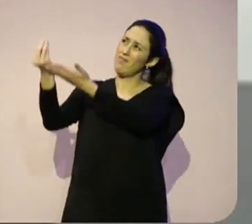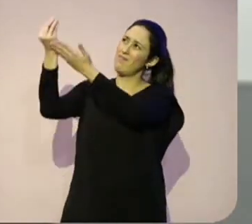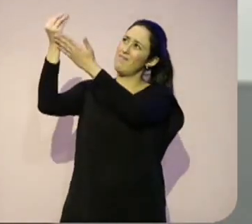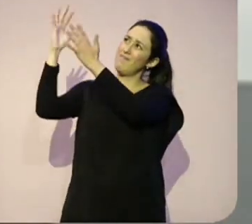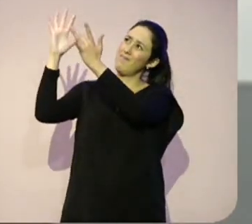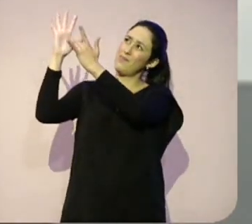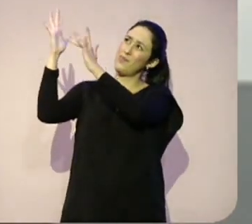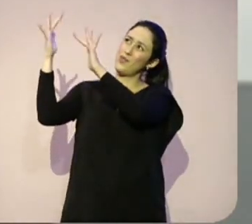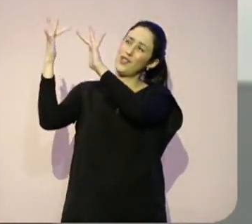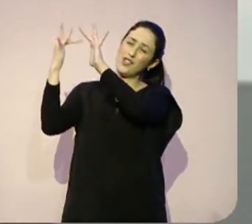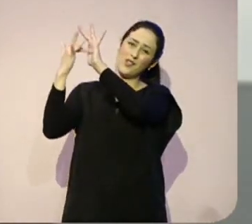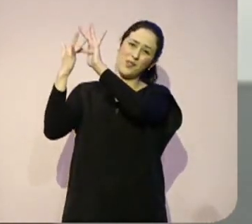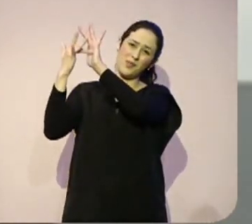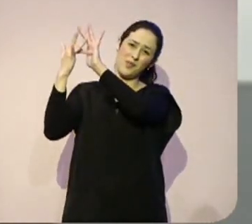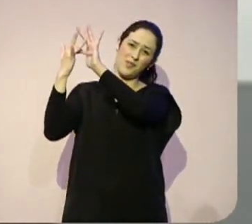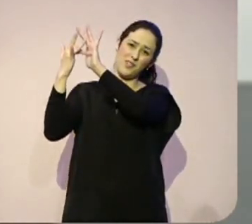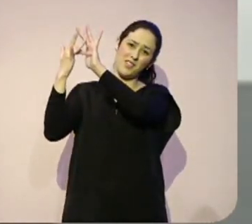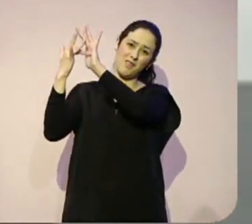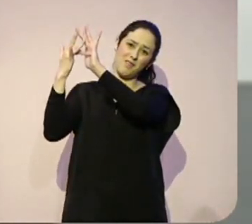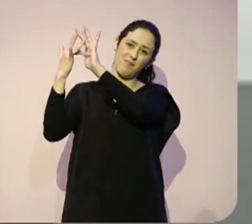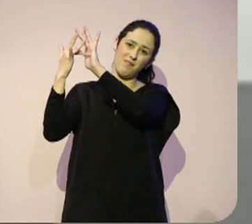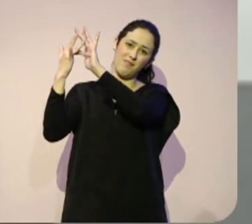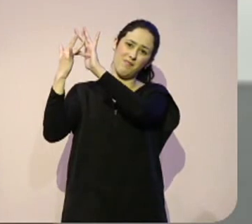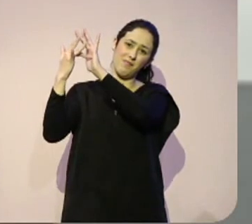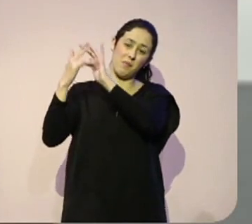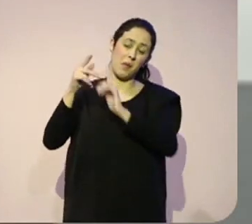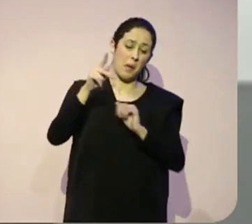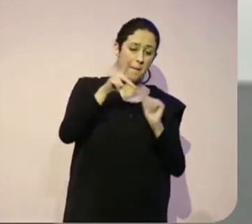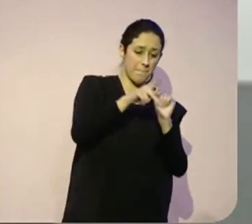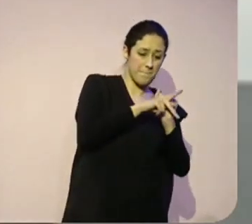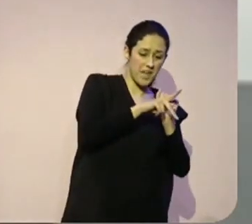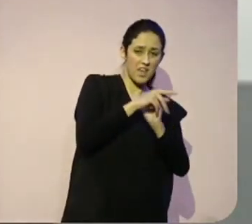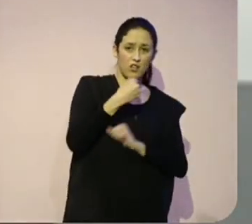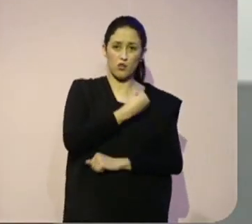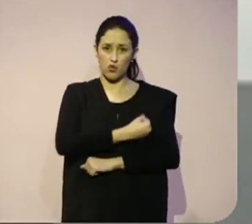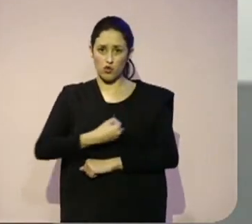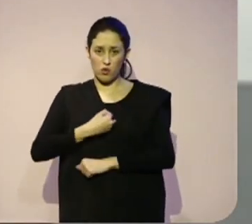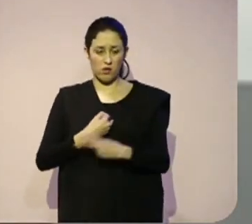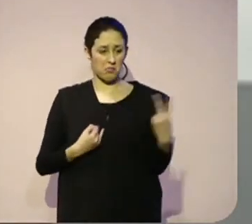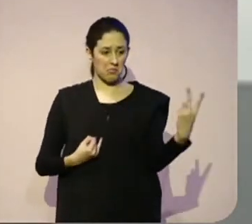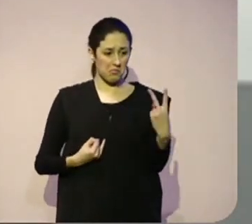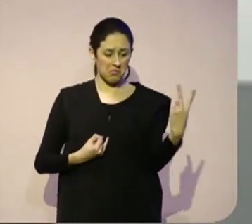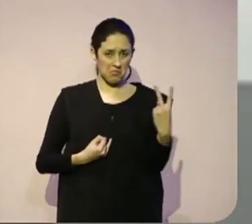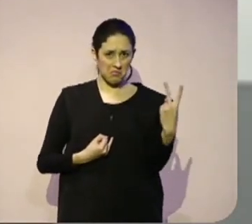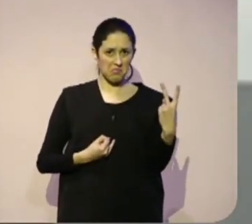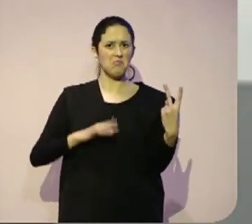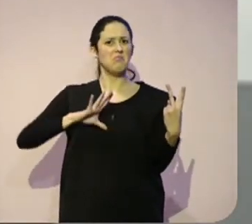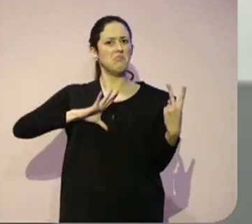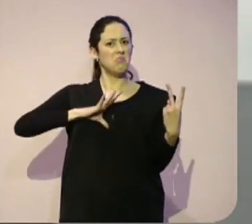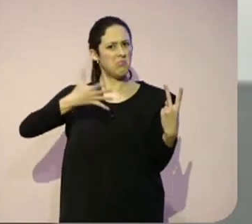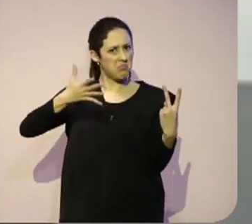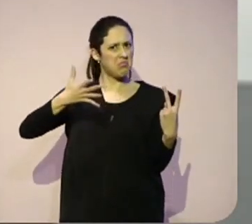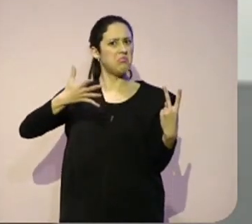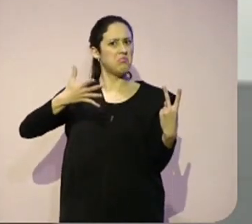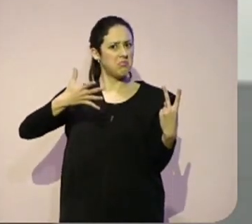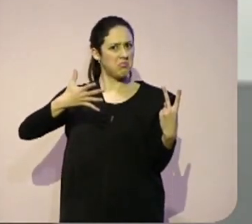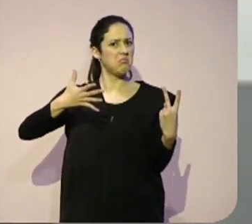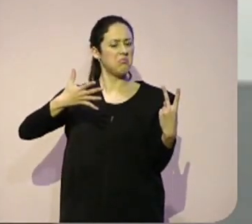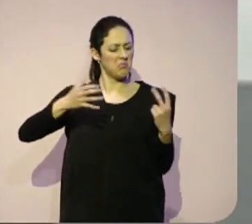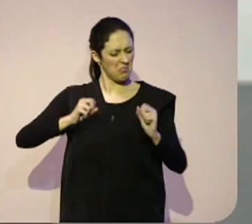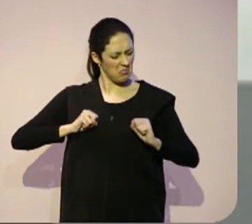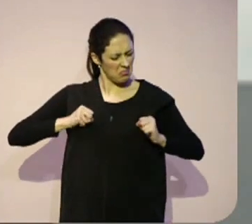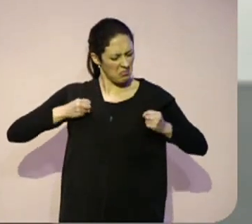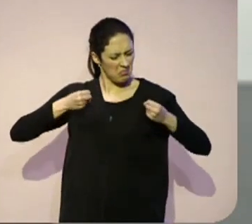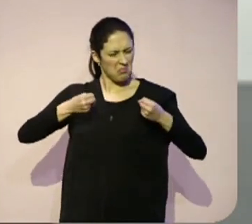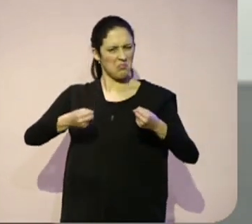Jesus. Essa ousadia de Pedro e João não nasceu com eles. Essa